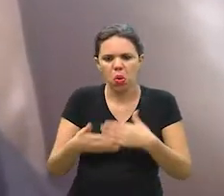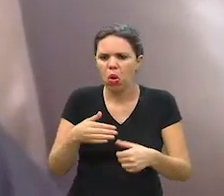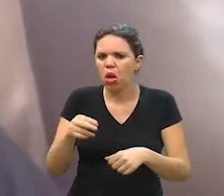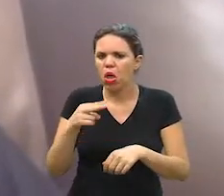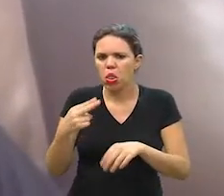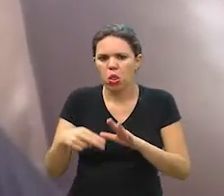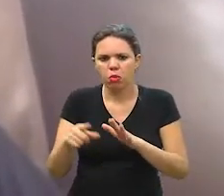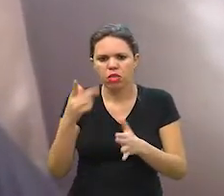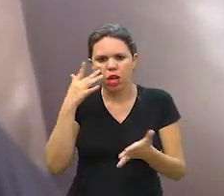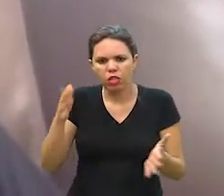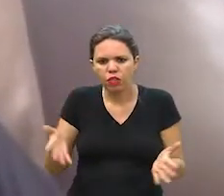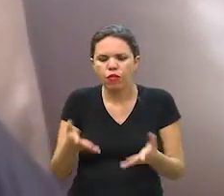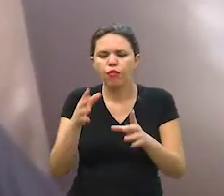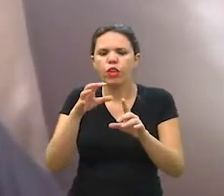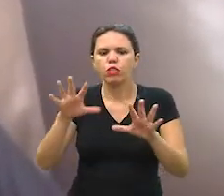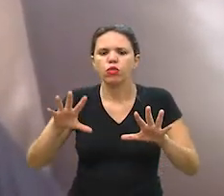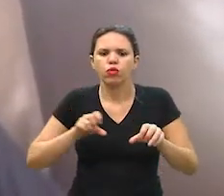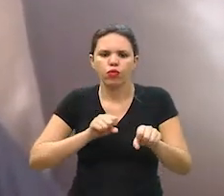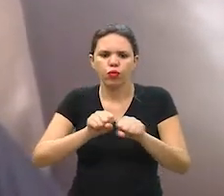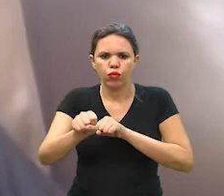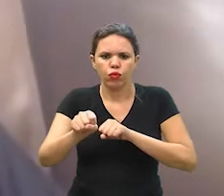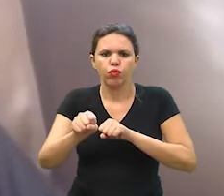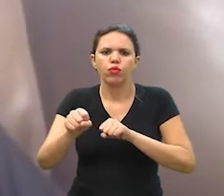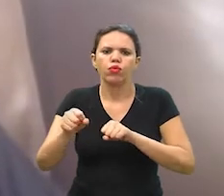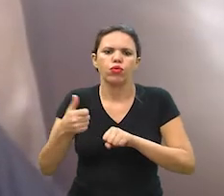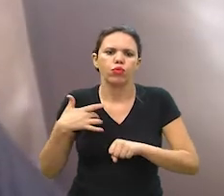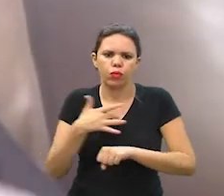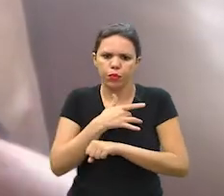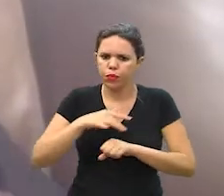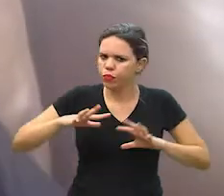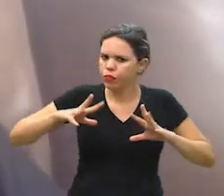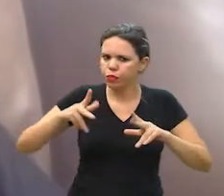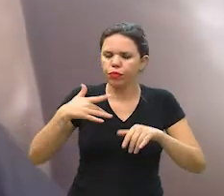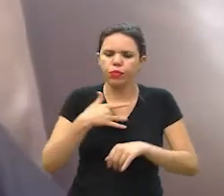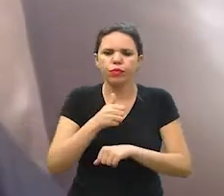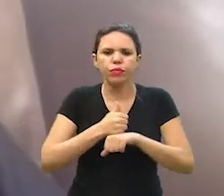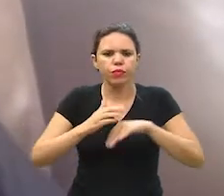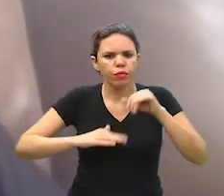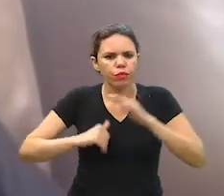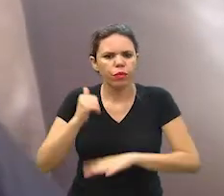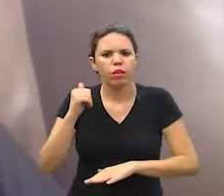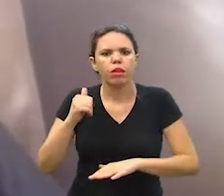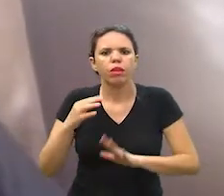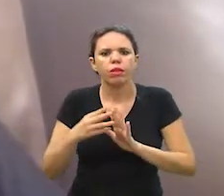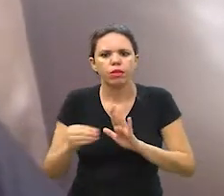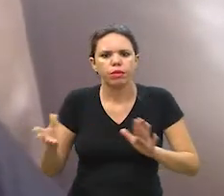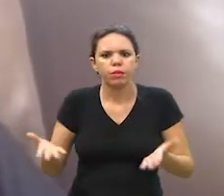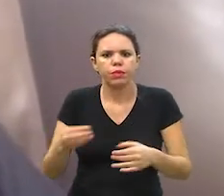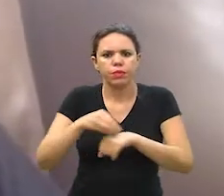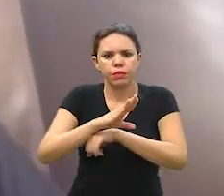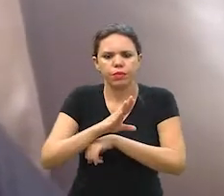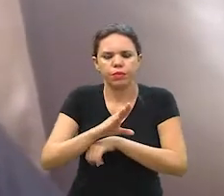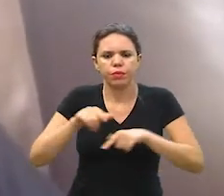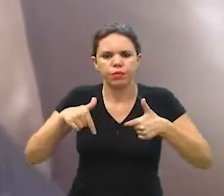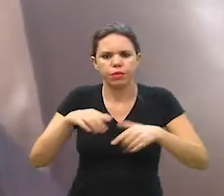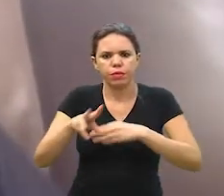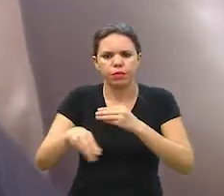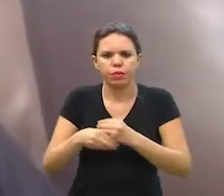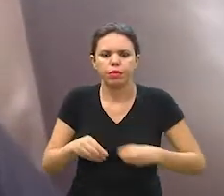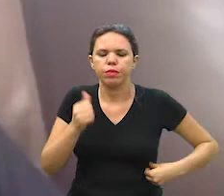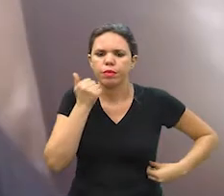mas influencia a formação de todos os profissionais de saúde. Um modelo que, de um lado, traz uma